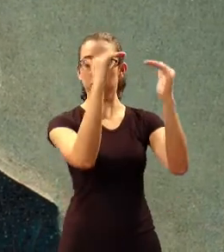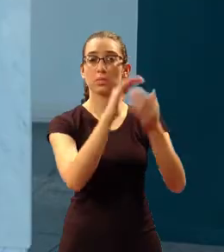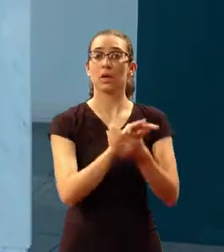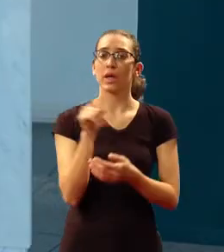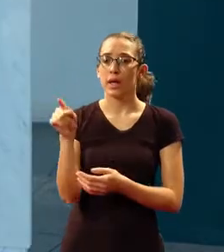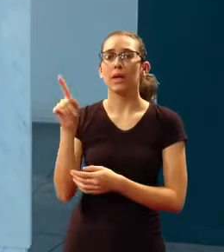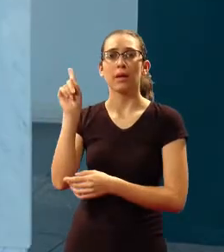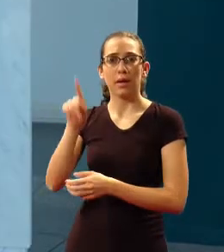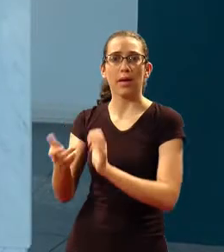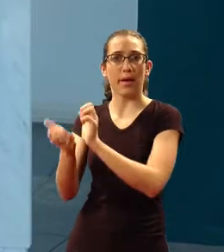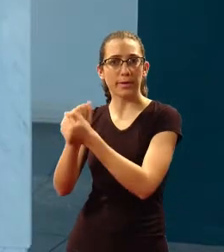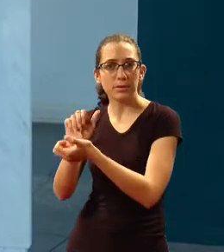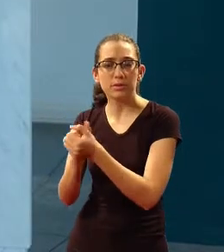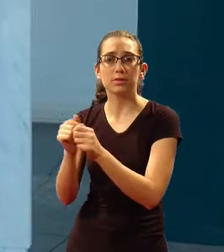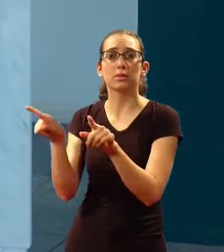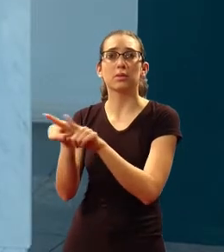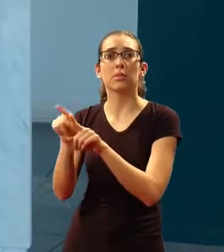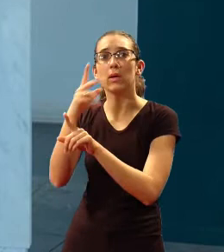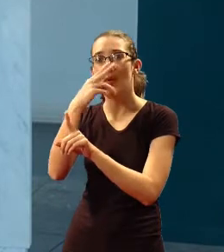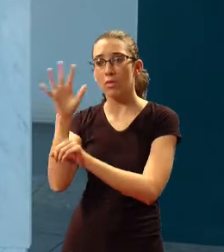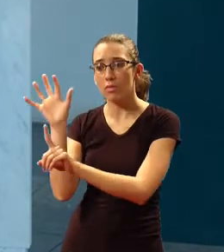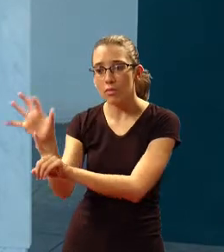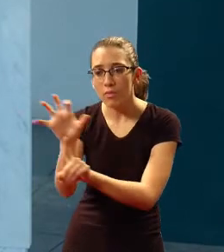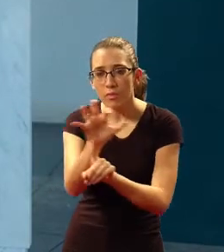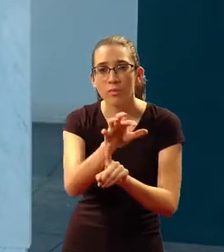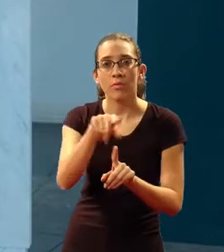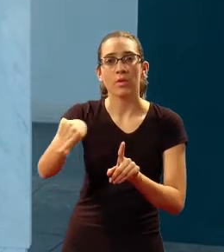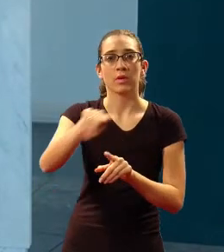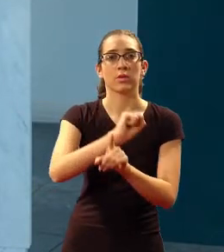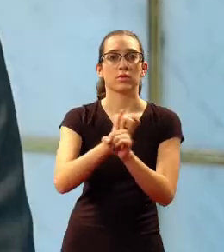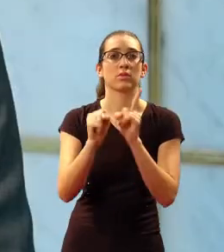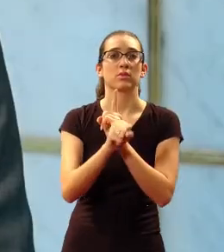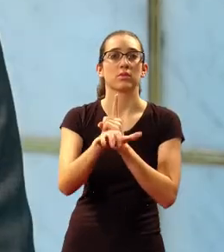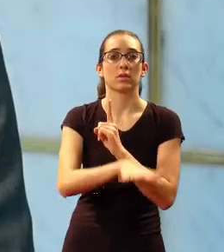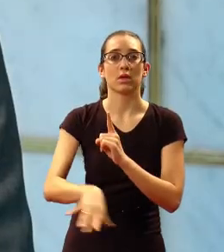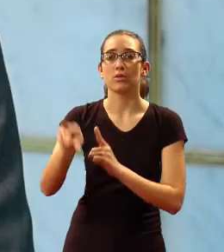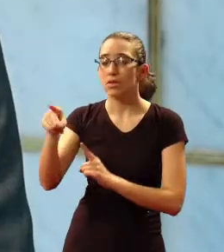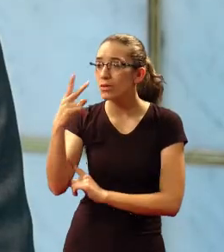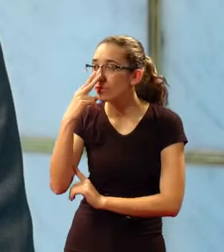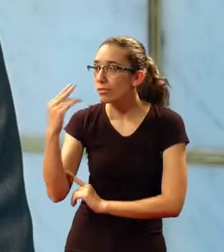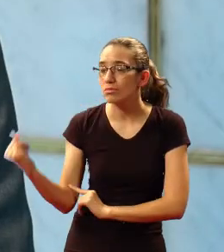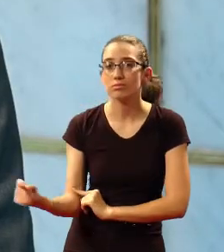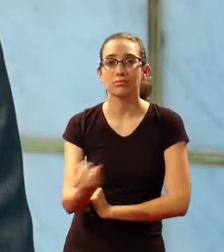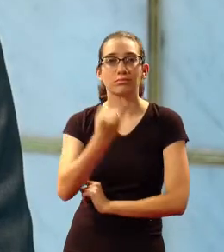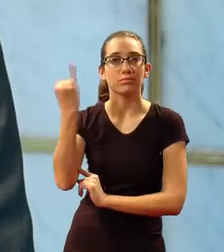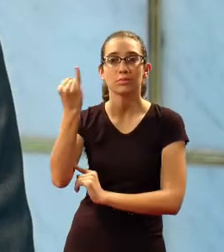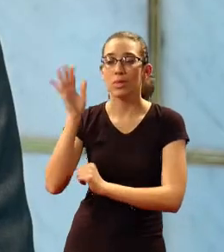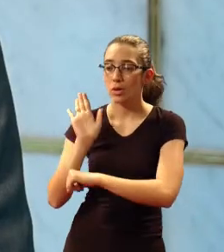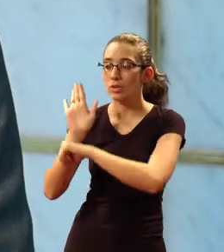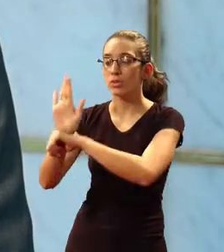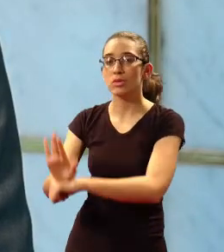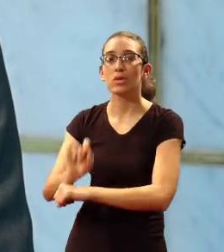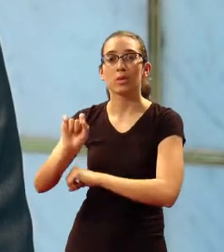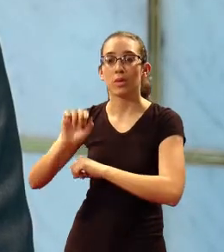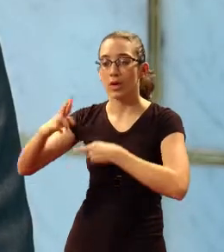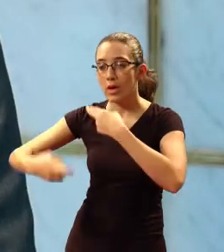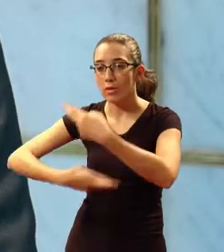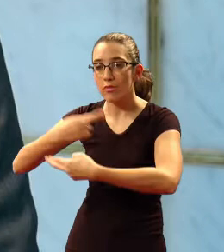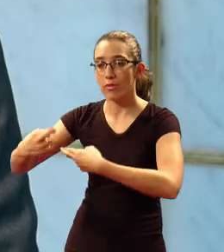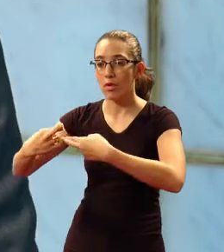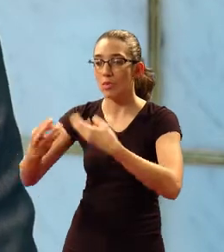artista, também empresário, pessoa influente na sociedade. Ele é uma engrenagem básica para tornar a